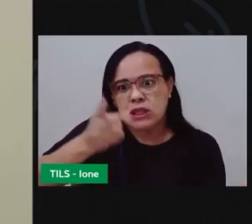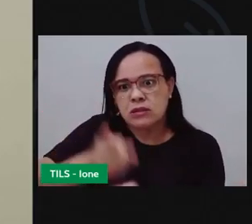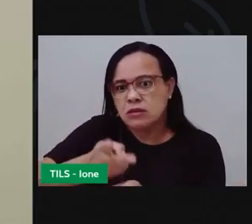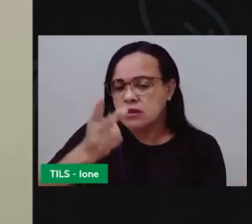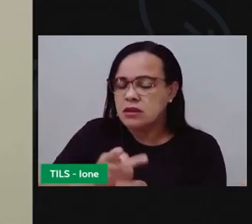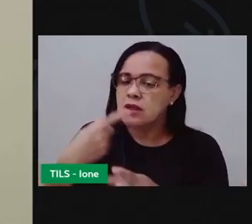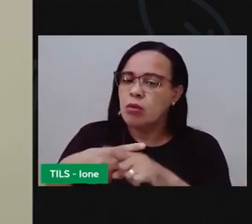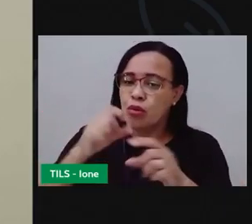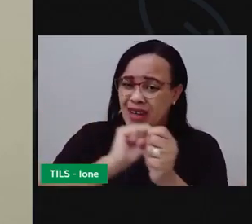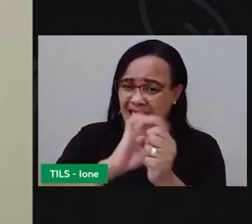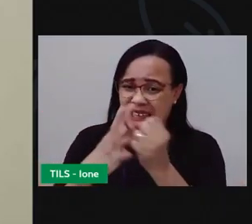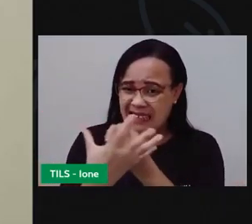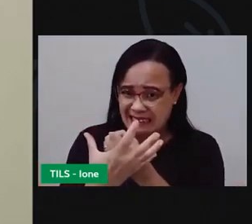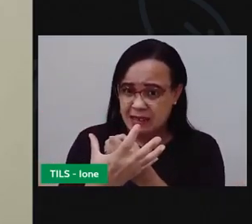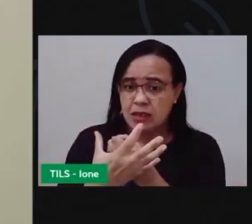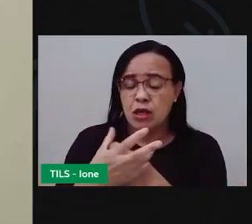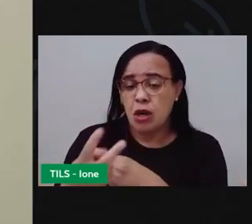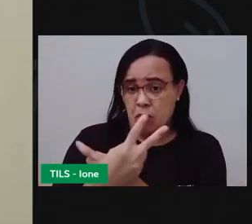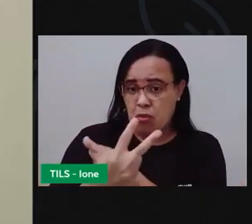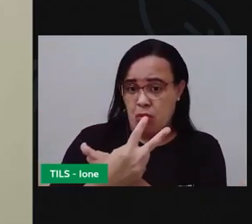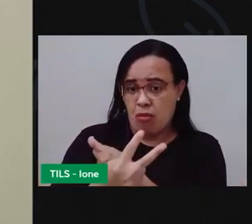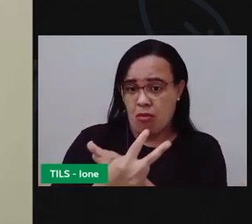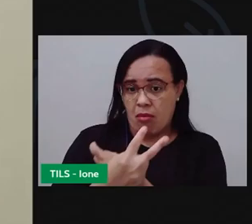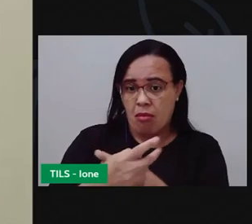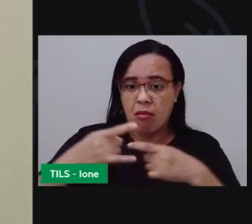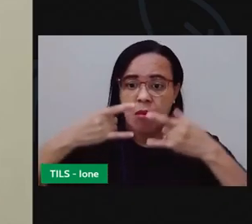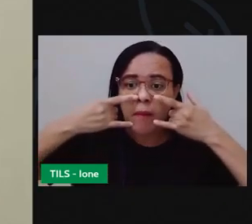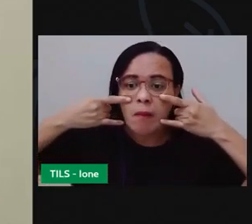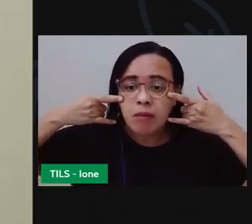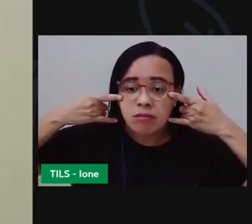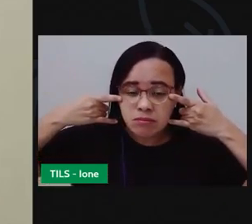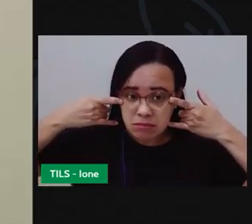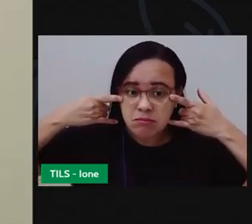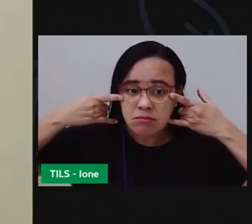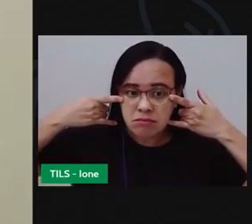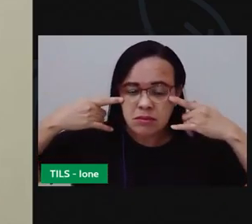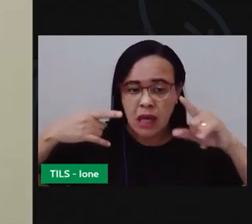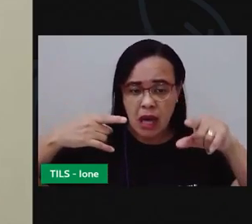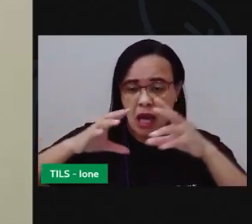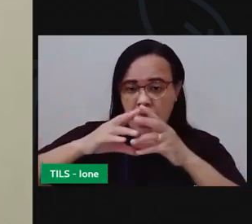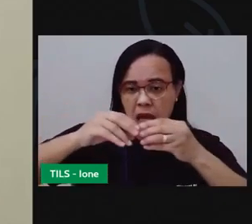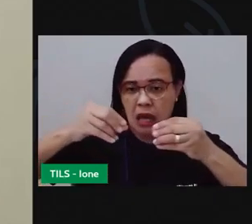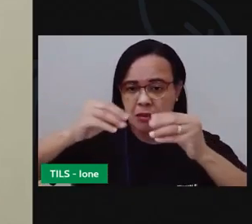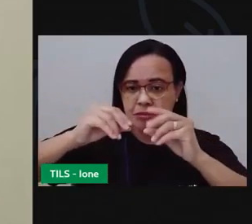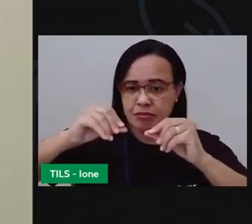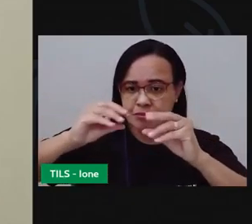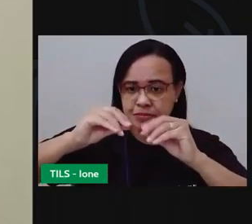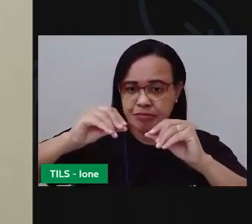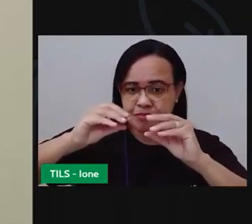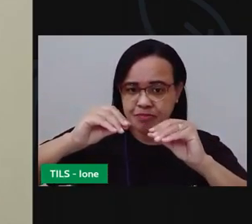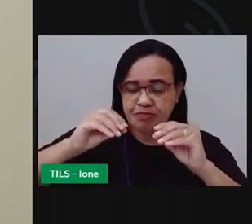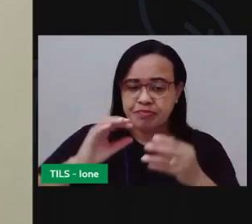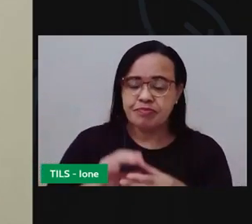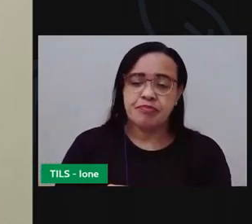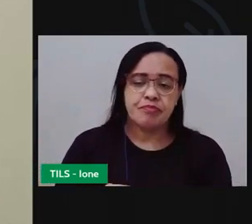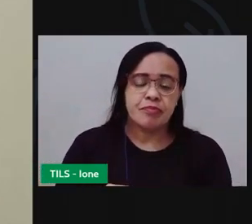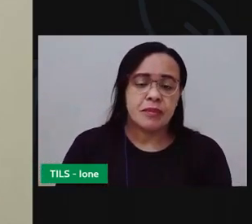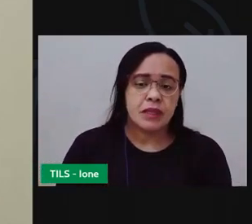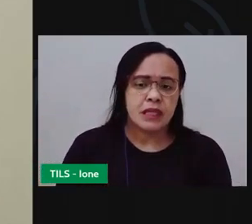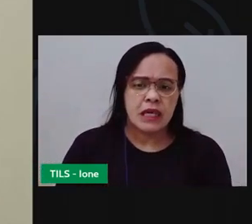pandemia. Olha, uma máscara que é feita de tecido de algodão. Vocês sabiam que o tecido de algodão, ele demora em